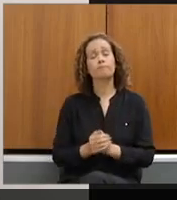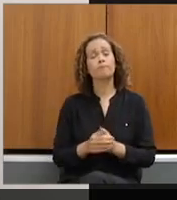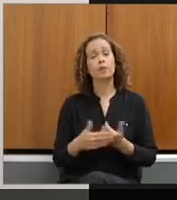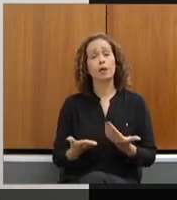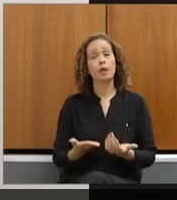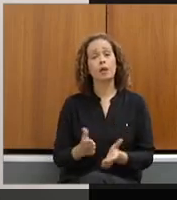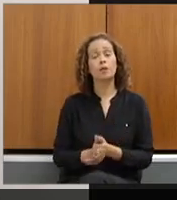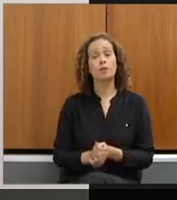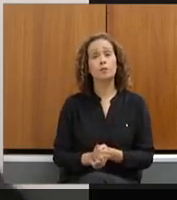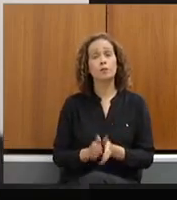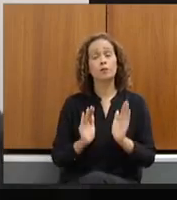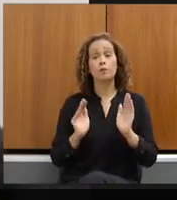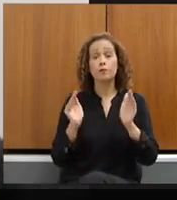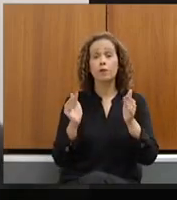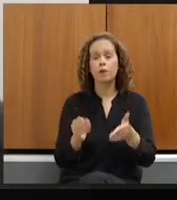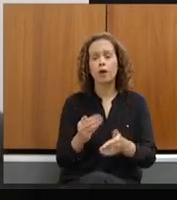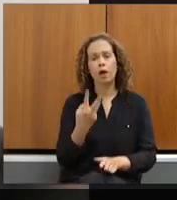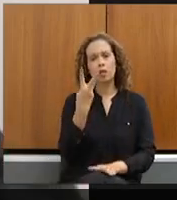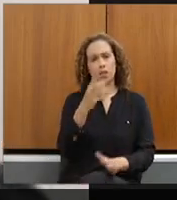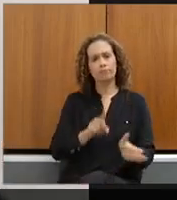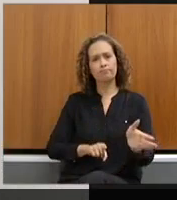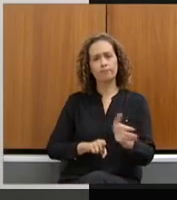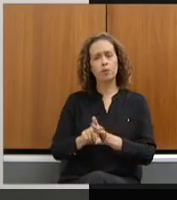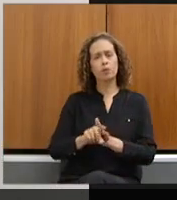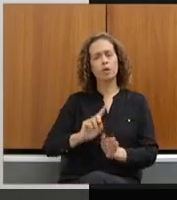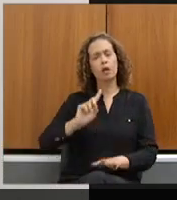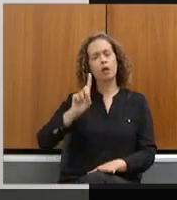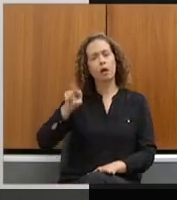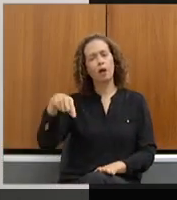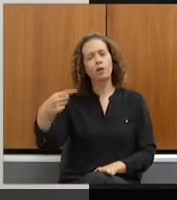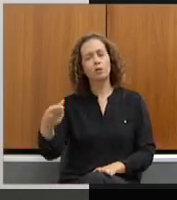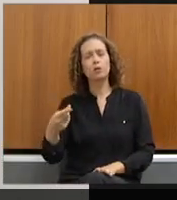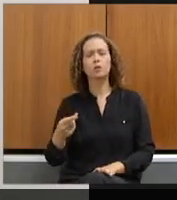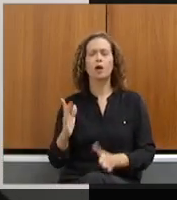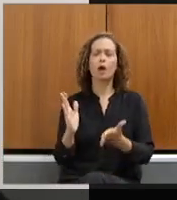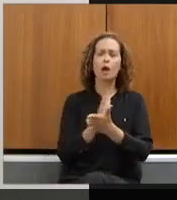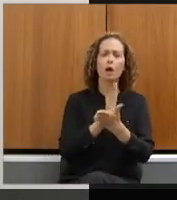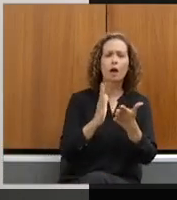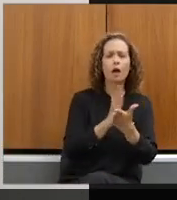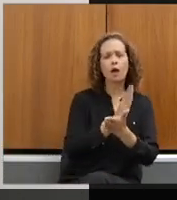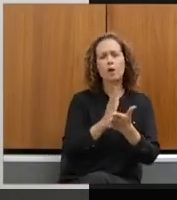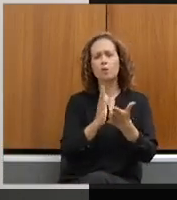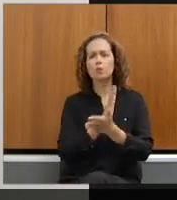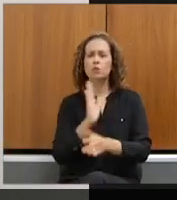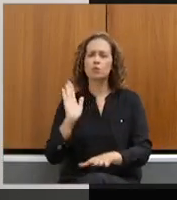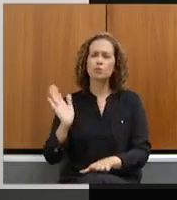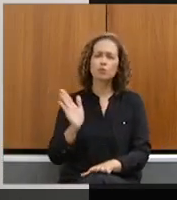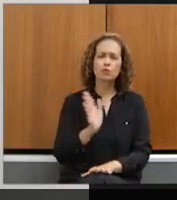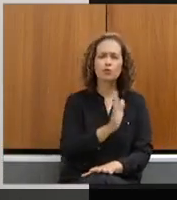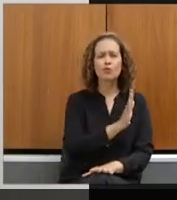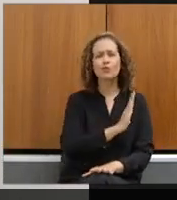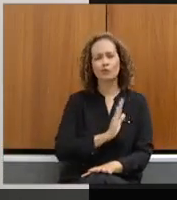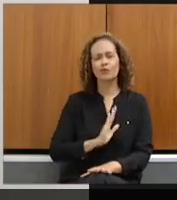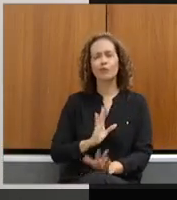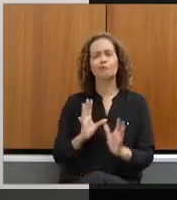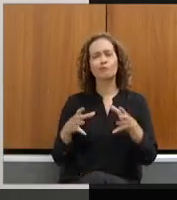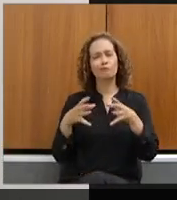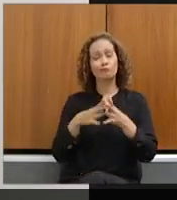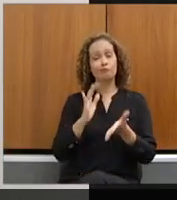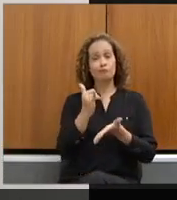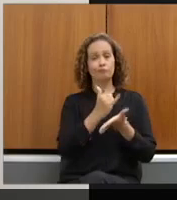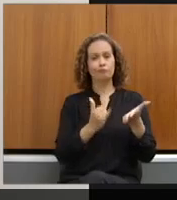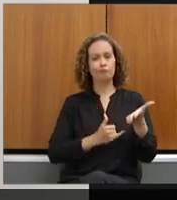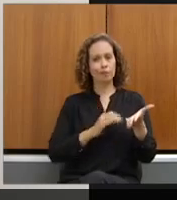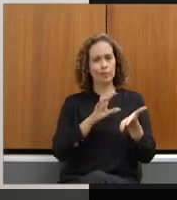me concentrar em duas ou três questões e as demais eu já vi que vários parlamentares e várias parlamentares do nosso bloco estão